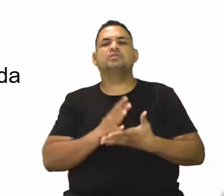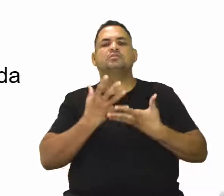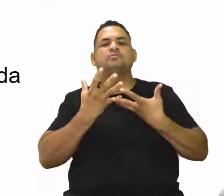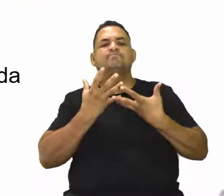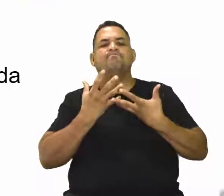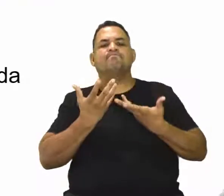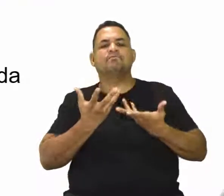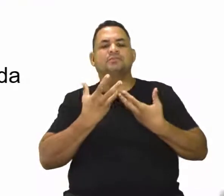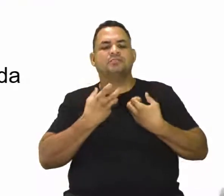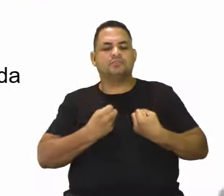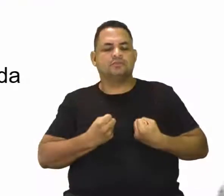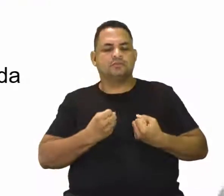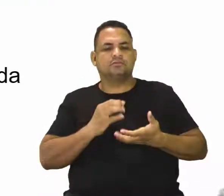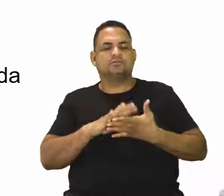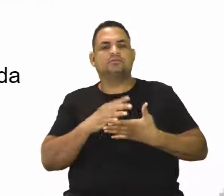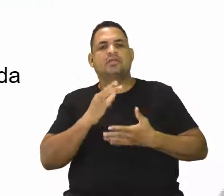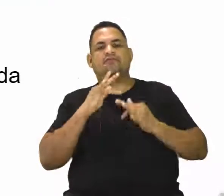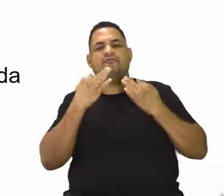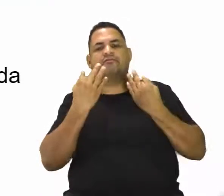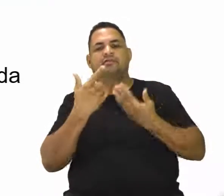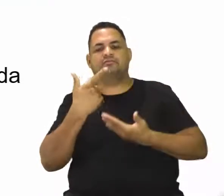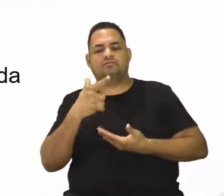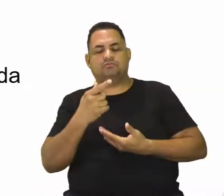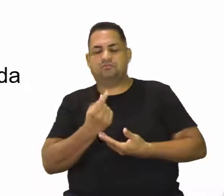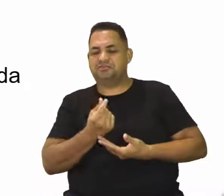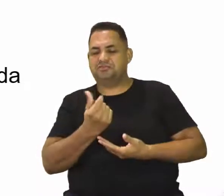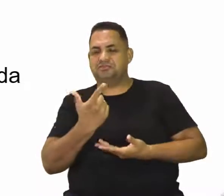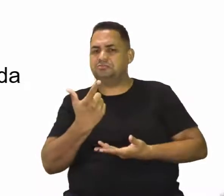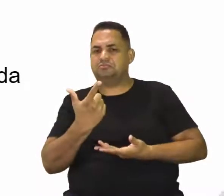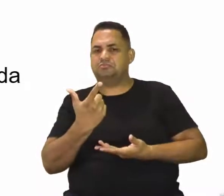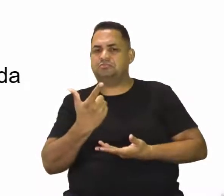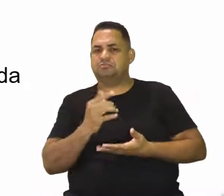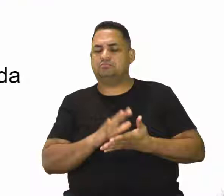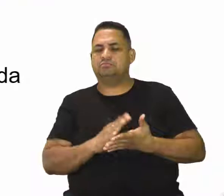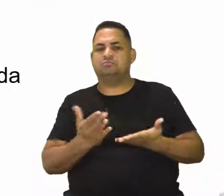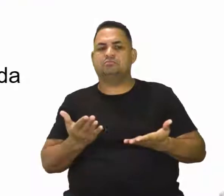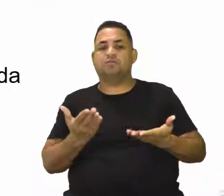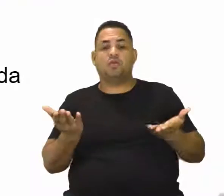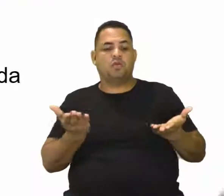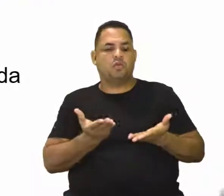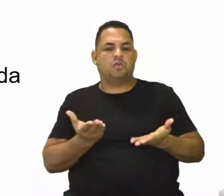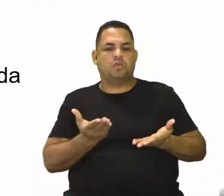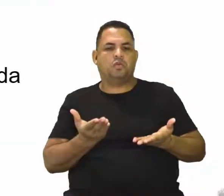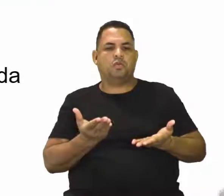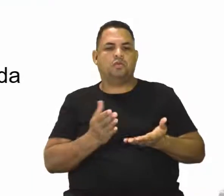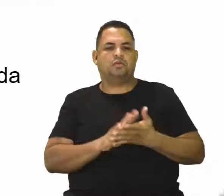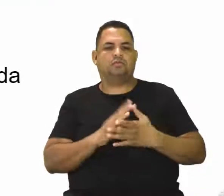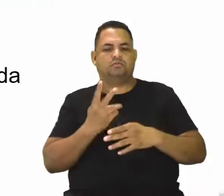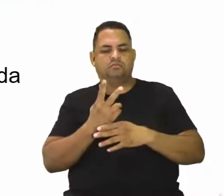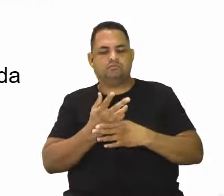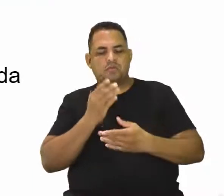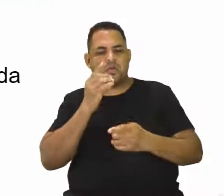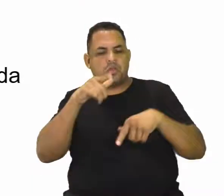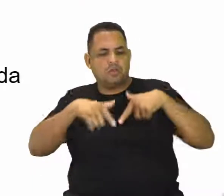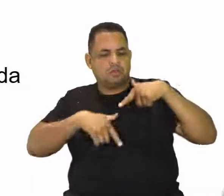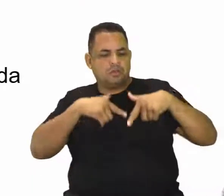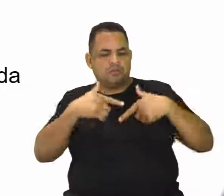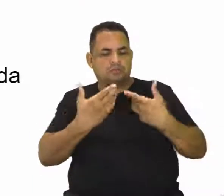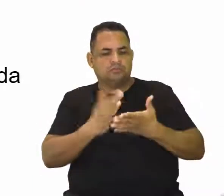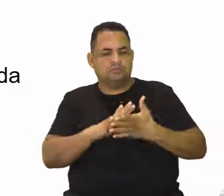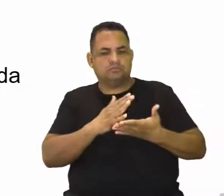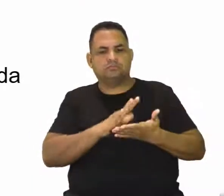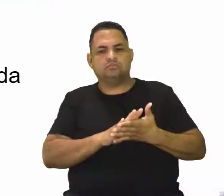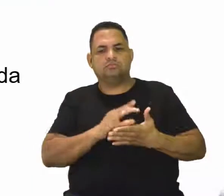suportava isso, porque a tua família não tinha condições. Fazer o quê? Mas hoje você procura trabalhar e dar